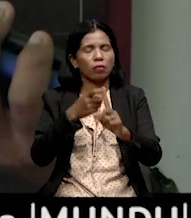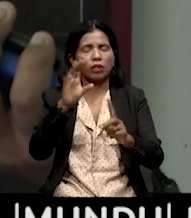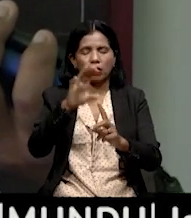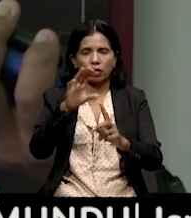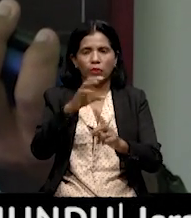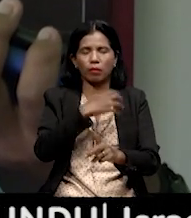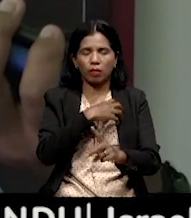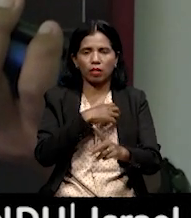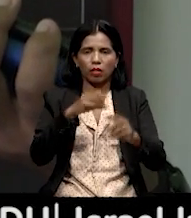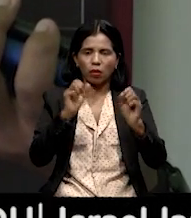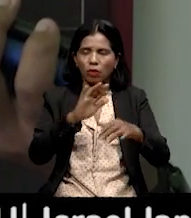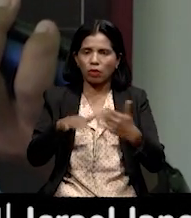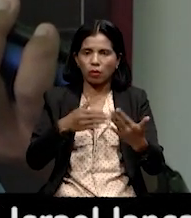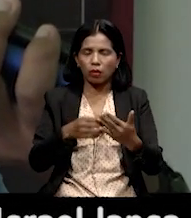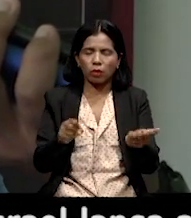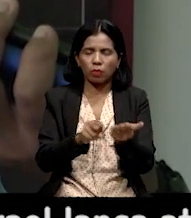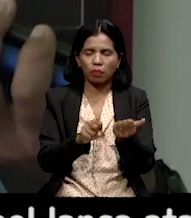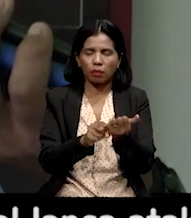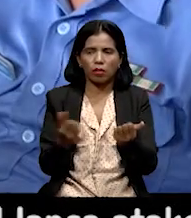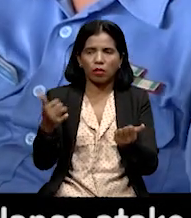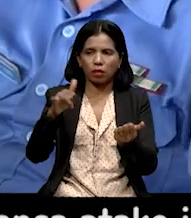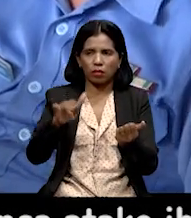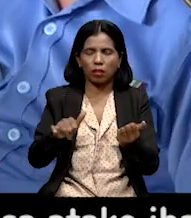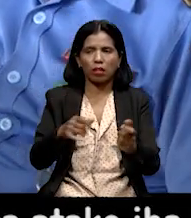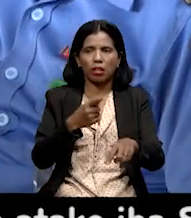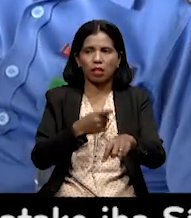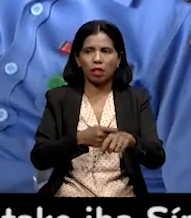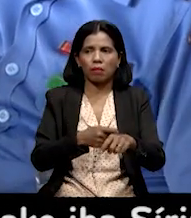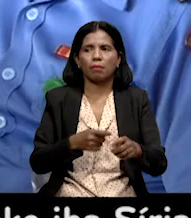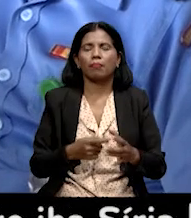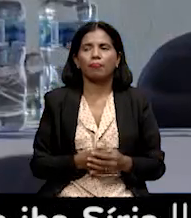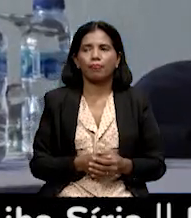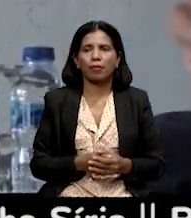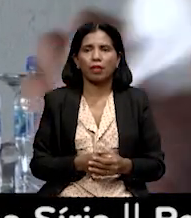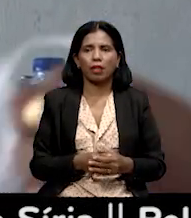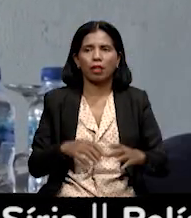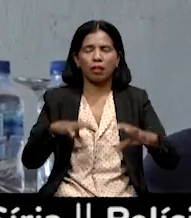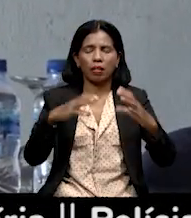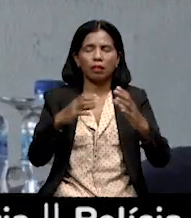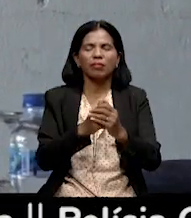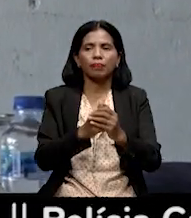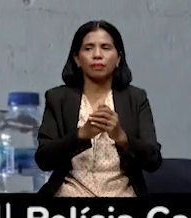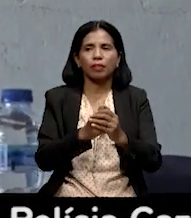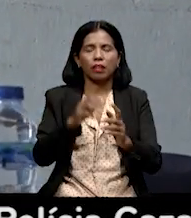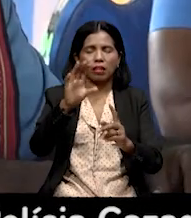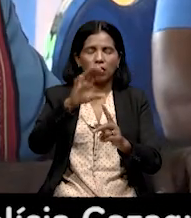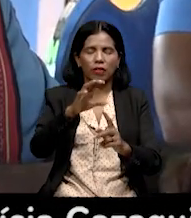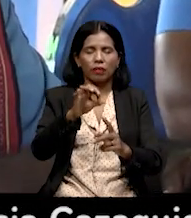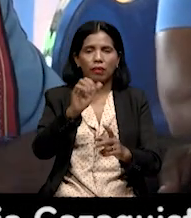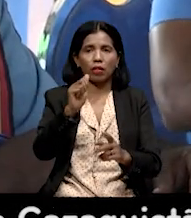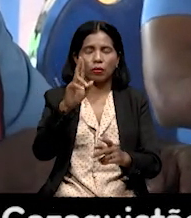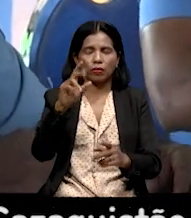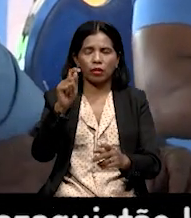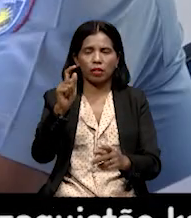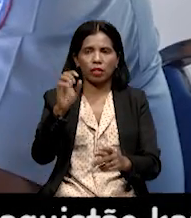udi bele suporta sira ia tempo de eleição ne. Antes ne mos komisario Faustino da Costa hala ona visita ba Ileu ho